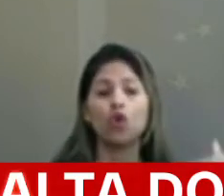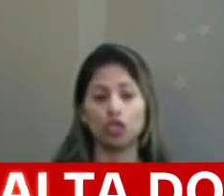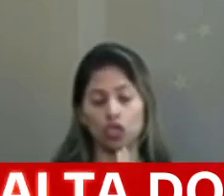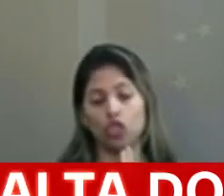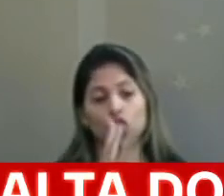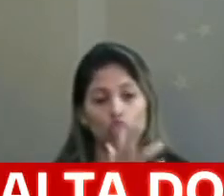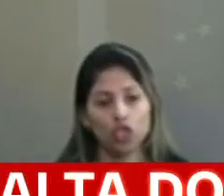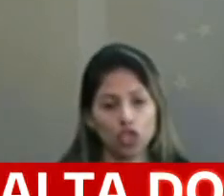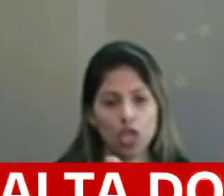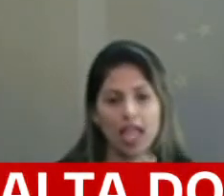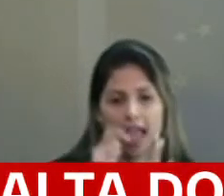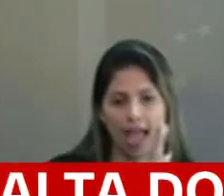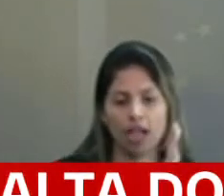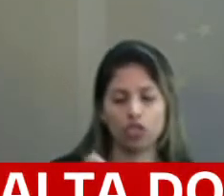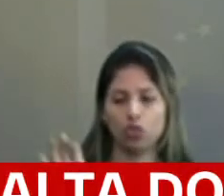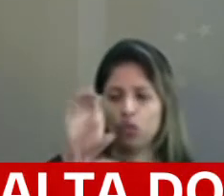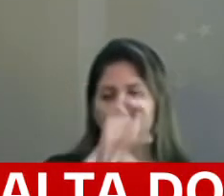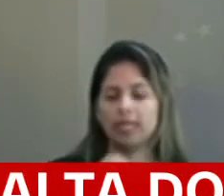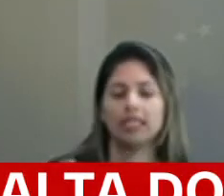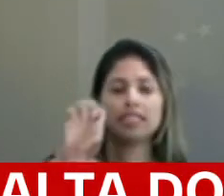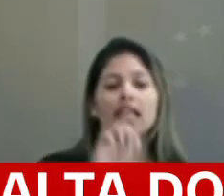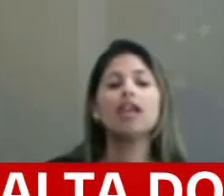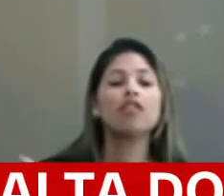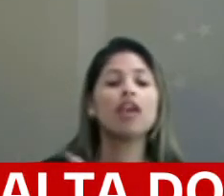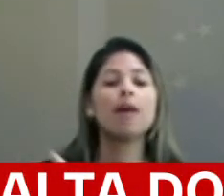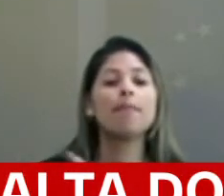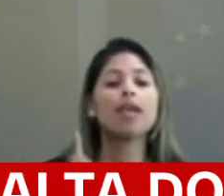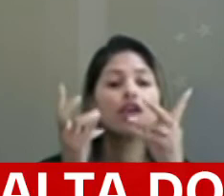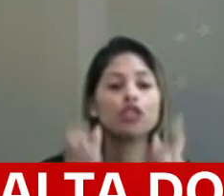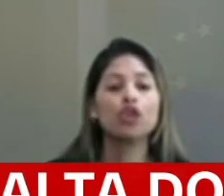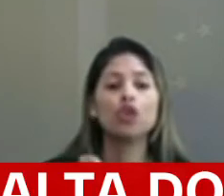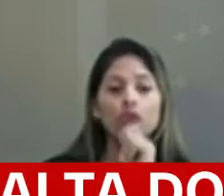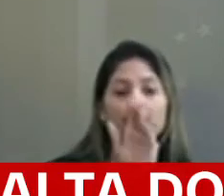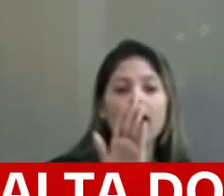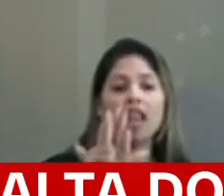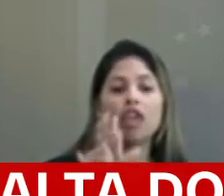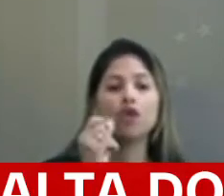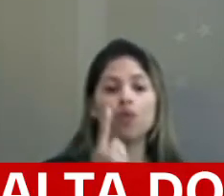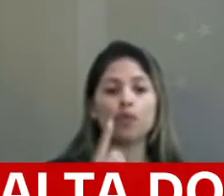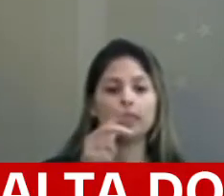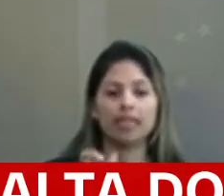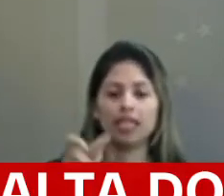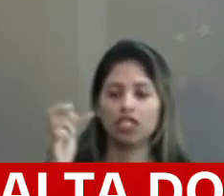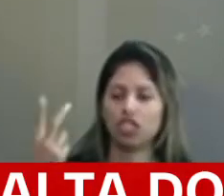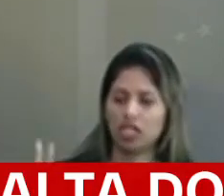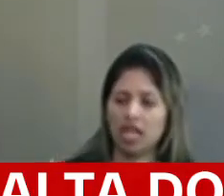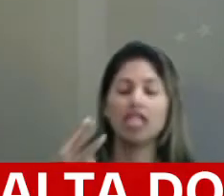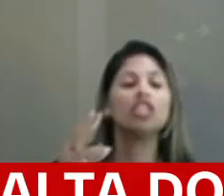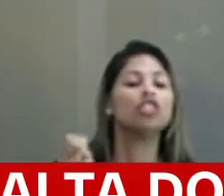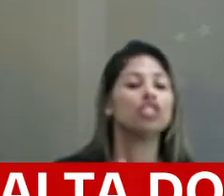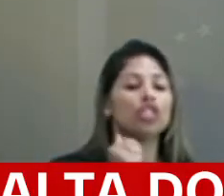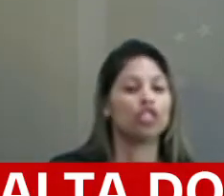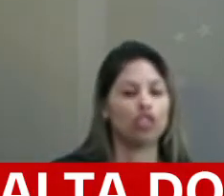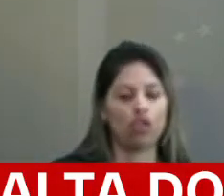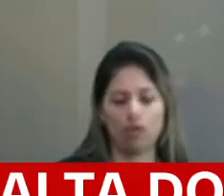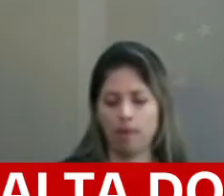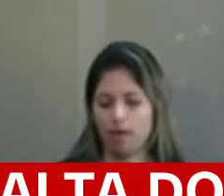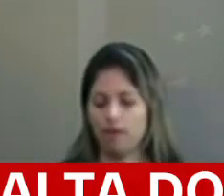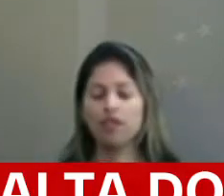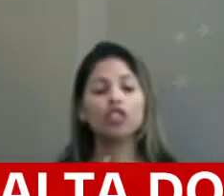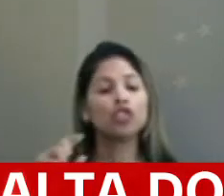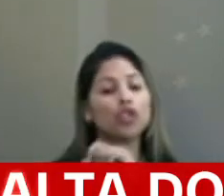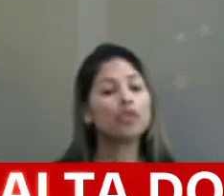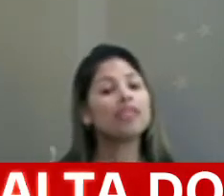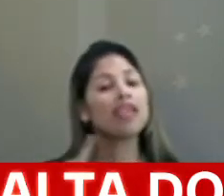estados. Também permitimos, nos moldes da Lei Complementar 173 de 2020, que dívidas com outros